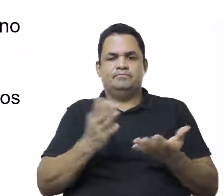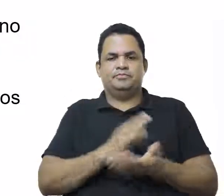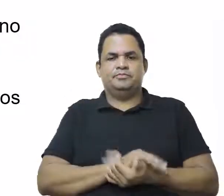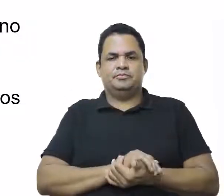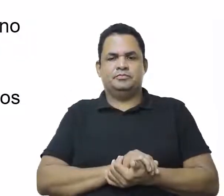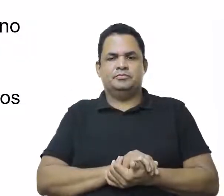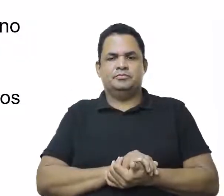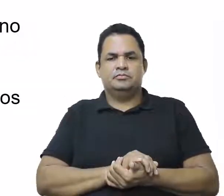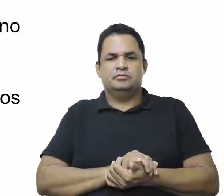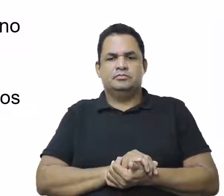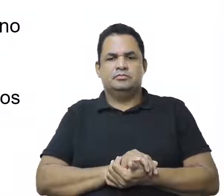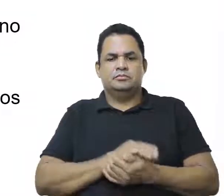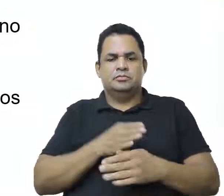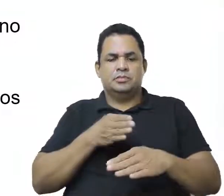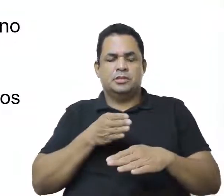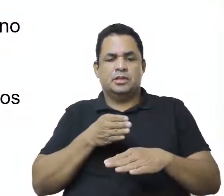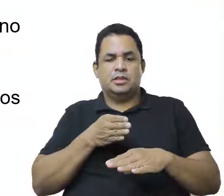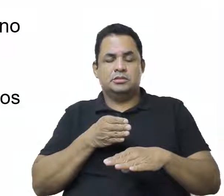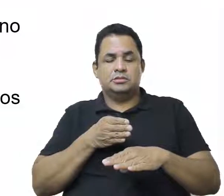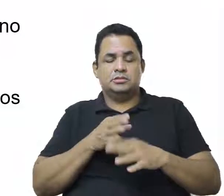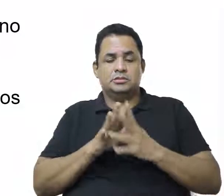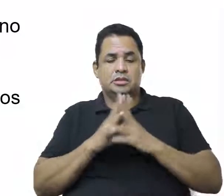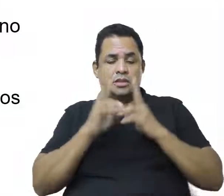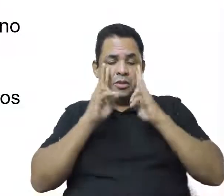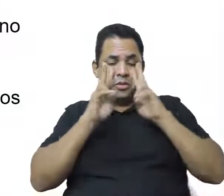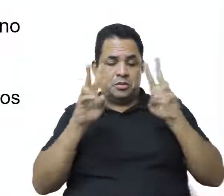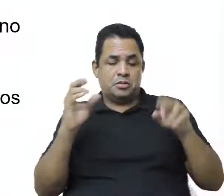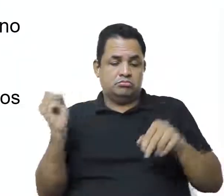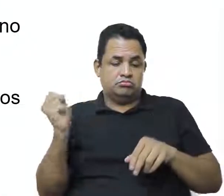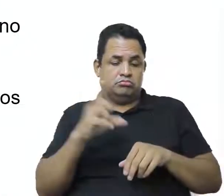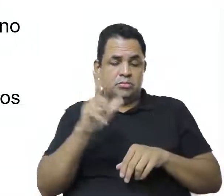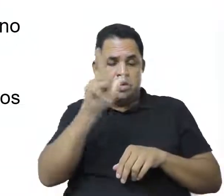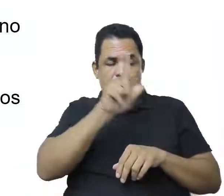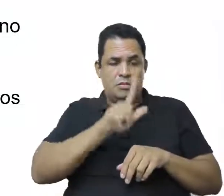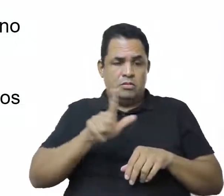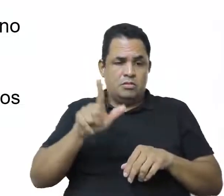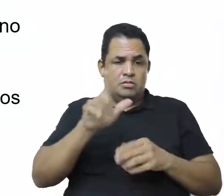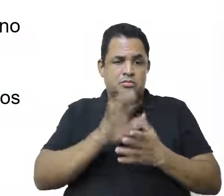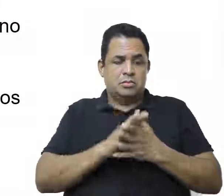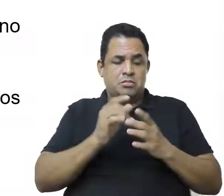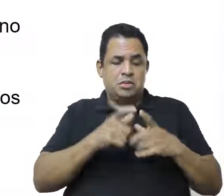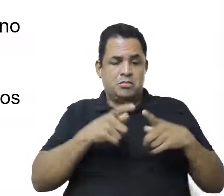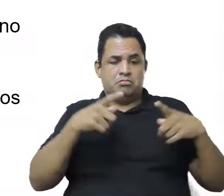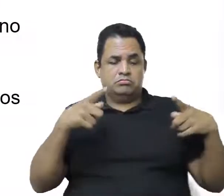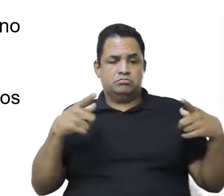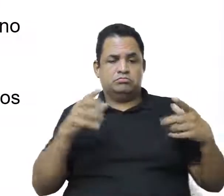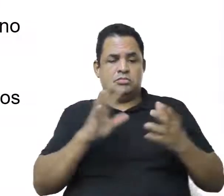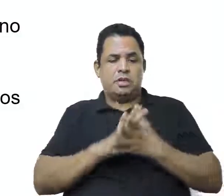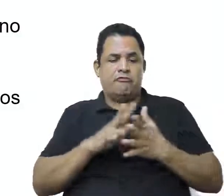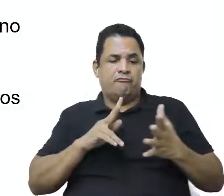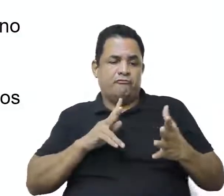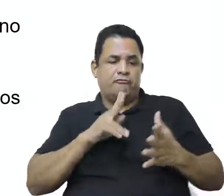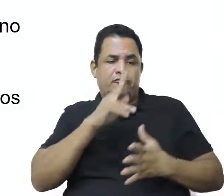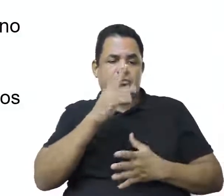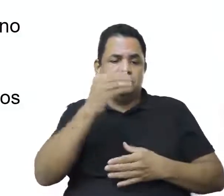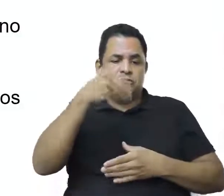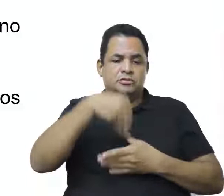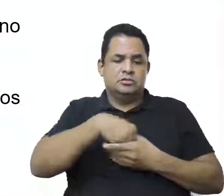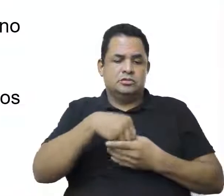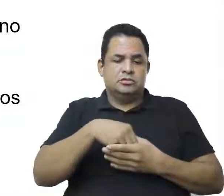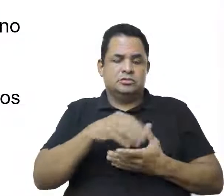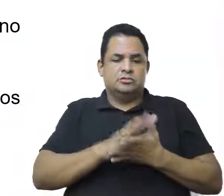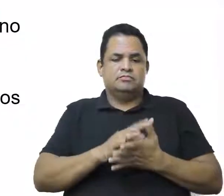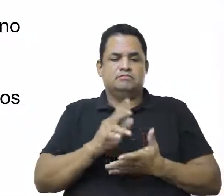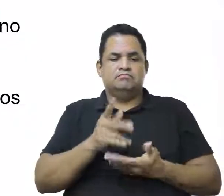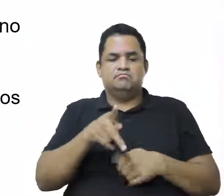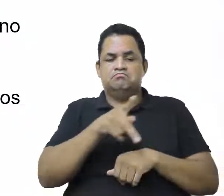A entrada dessa visão neoliberal, ela se acentuou, ela é muito forte, né? Dentro do nosso país, que é